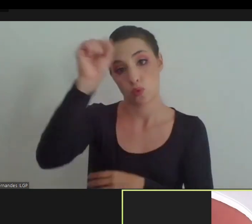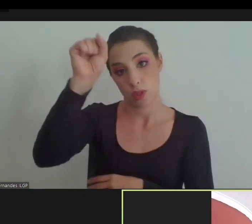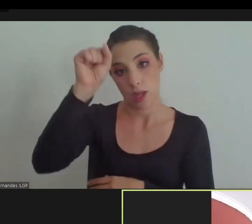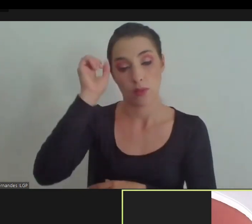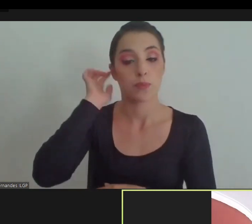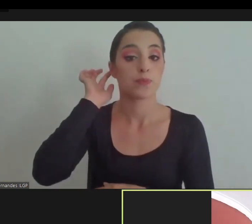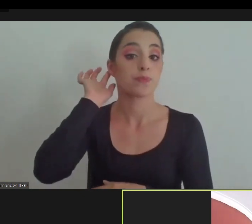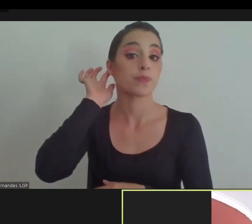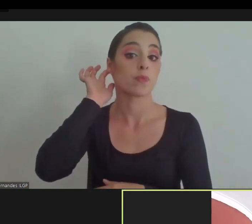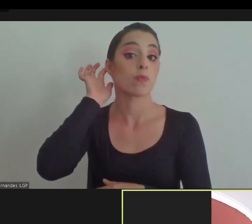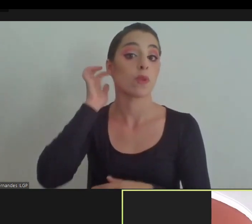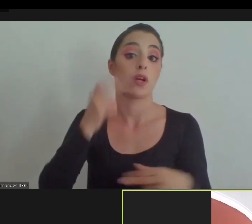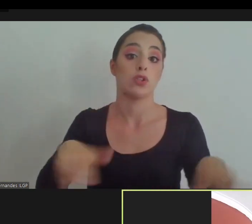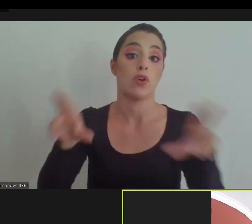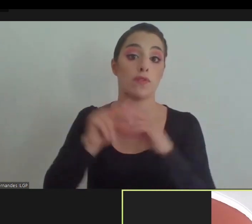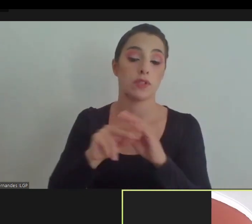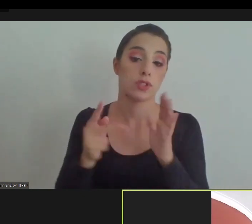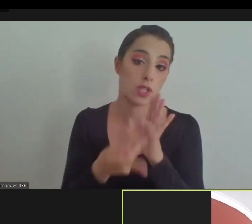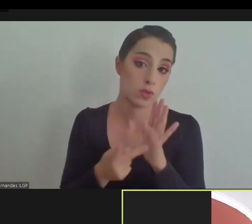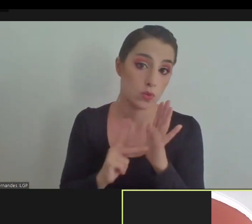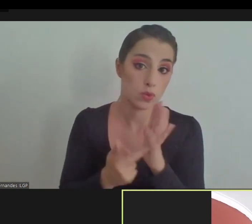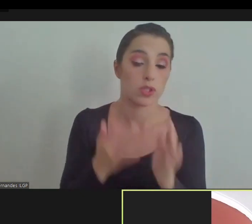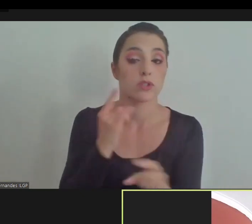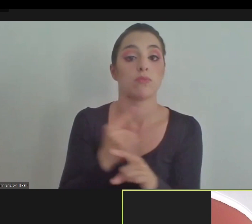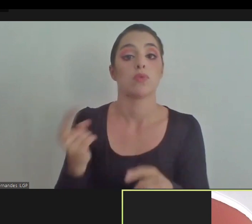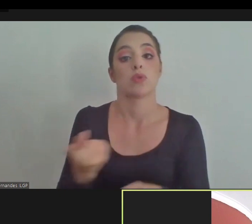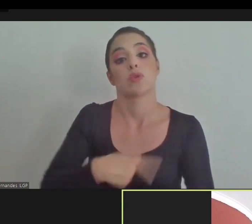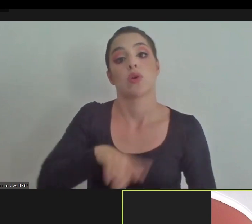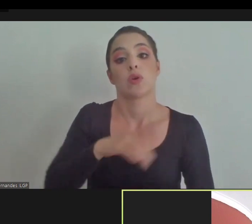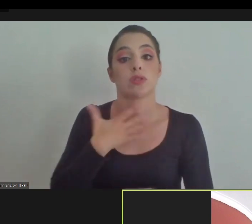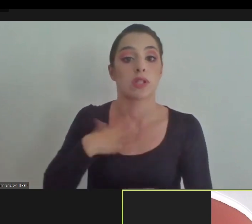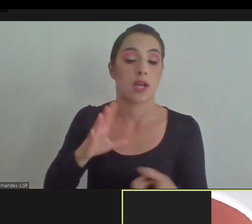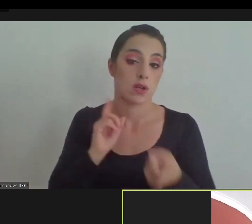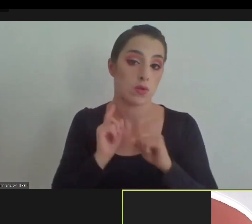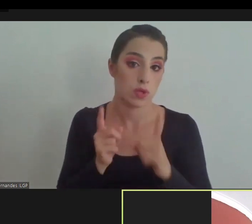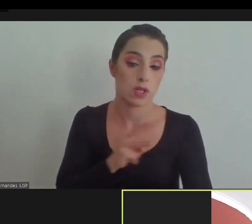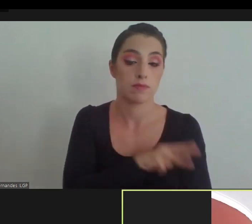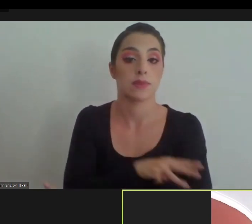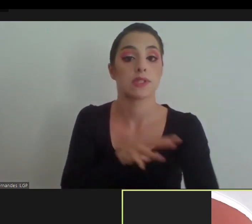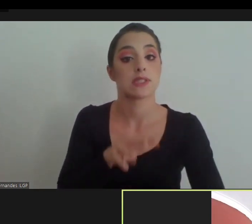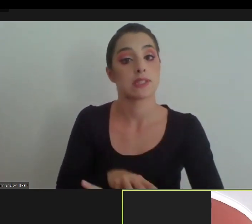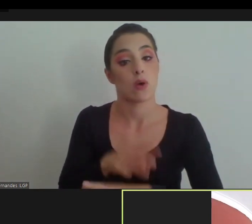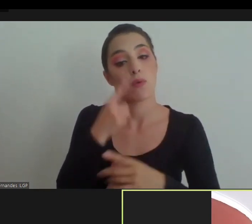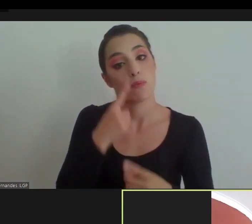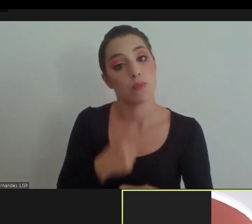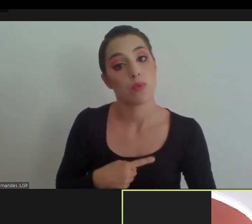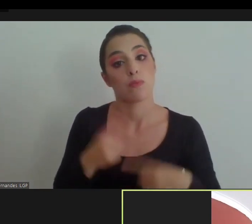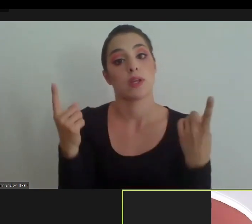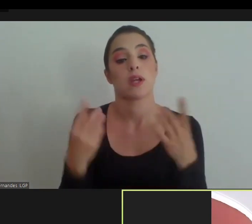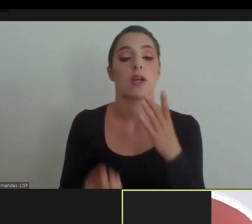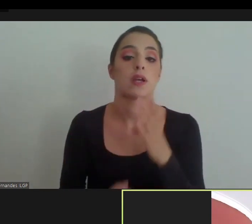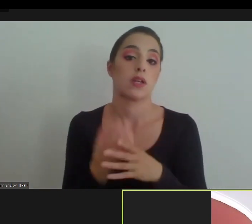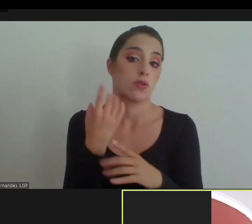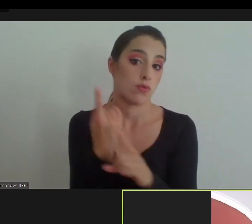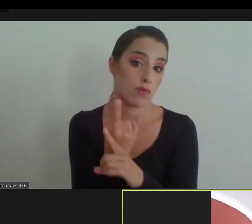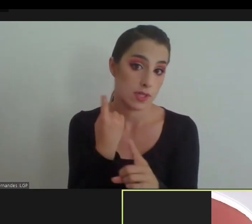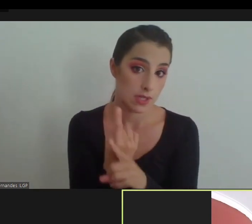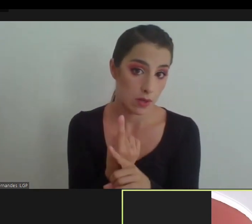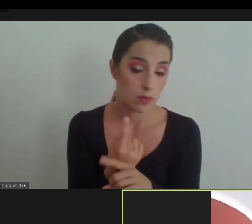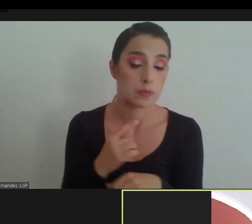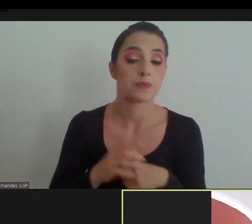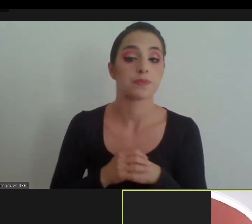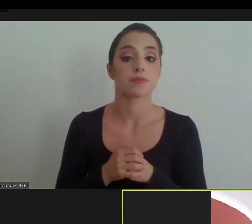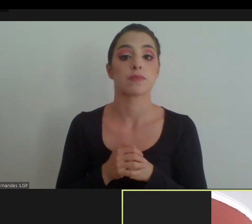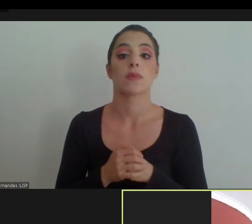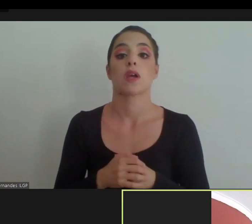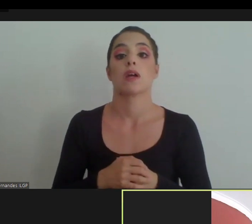Novas tecnologias, porque pretendemos ter uma administração pública de inovação,